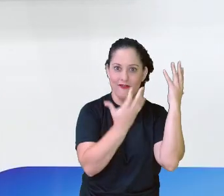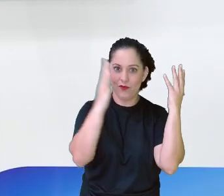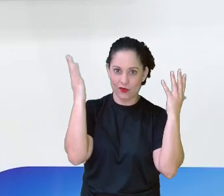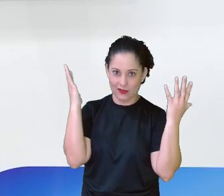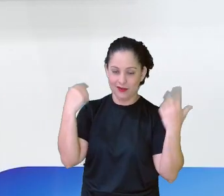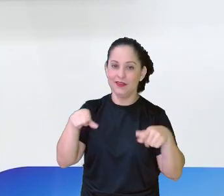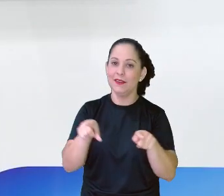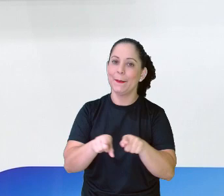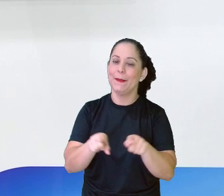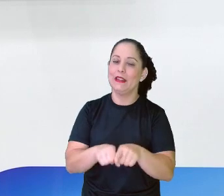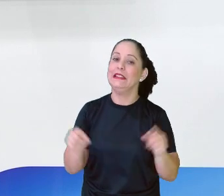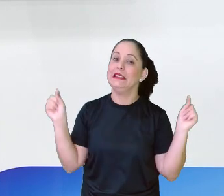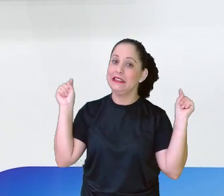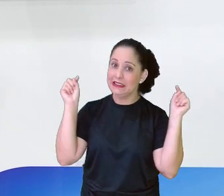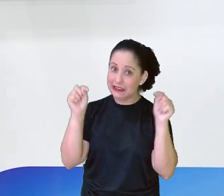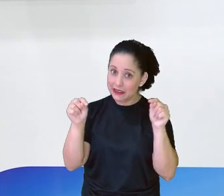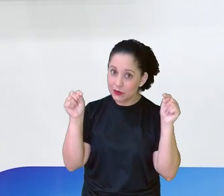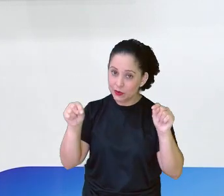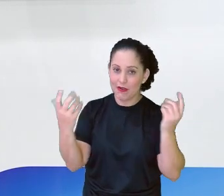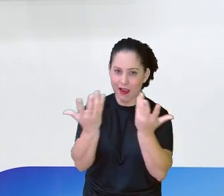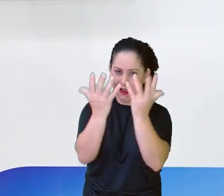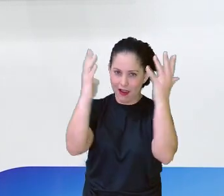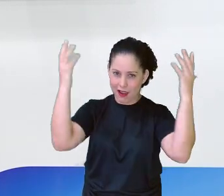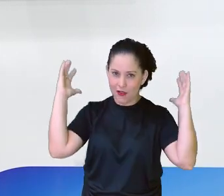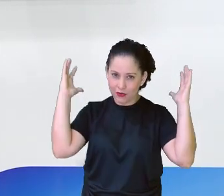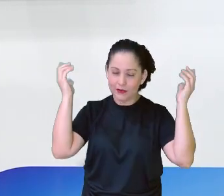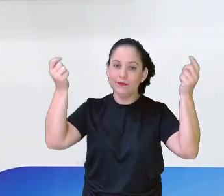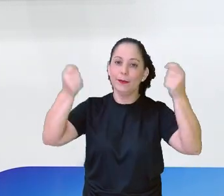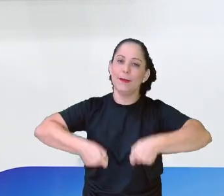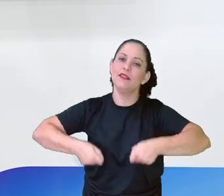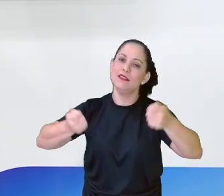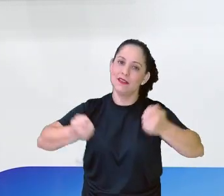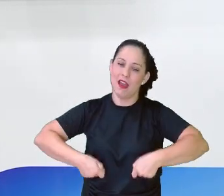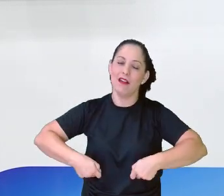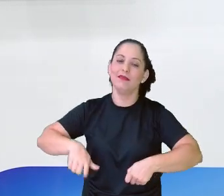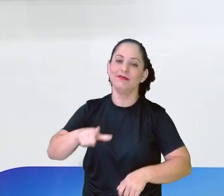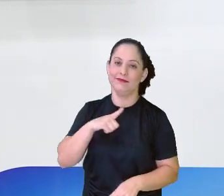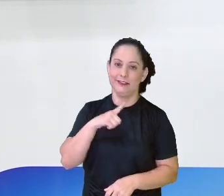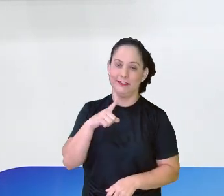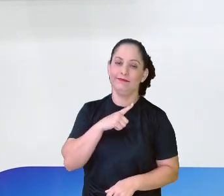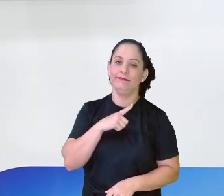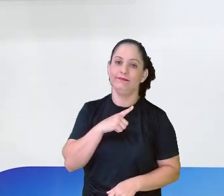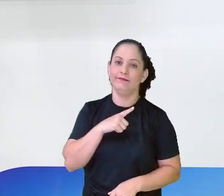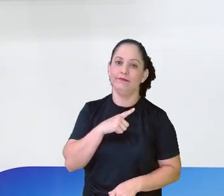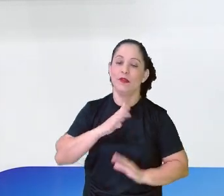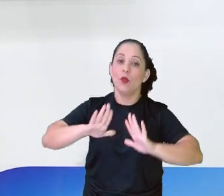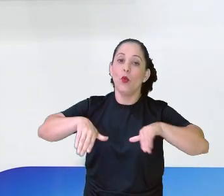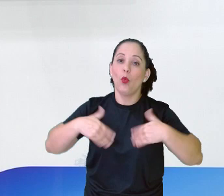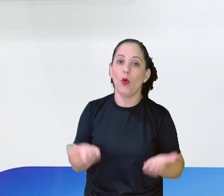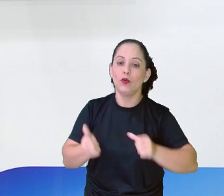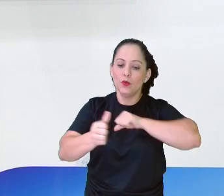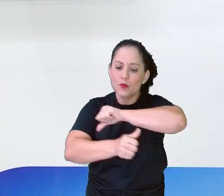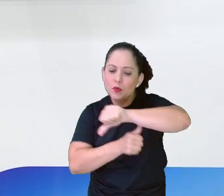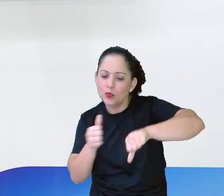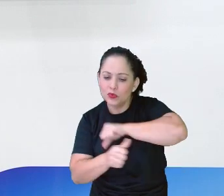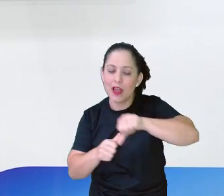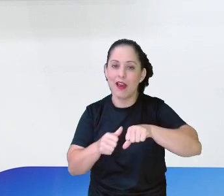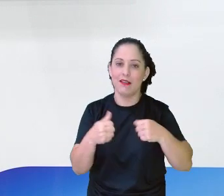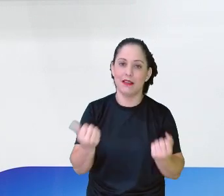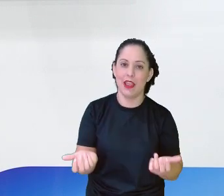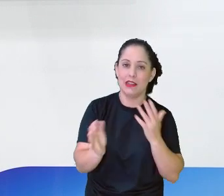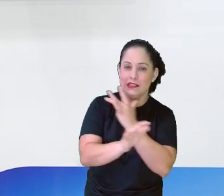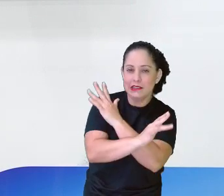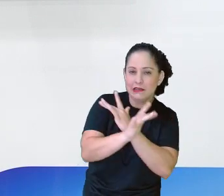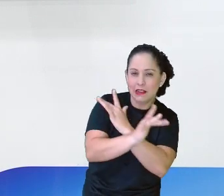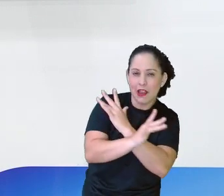arborizada. E isso que a gente fala que tem que existir quando a gente está modificando a nossa cidade. Esse conforto